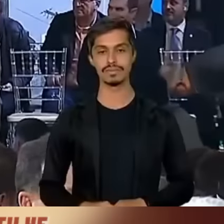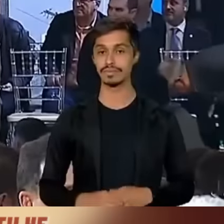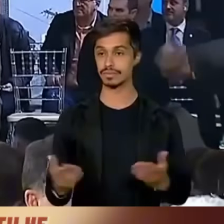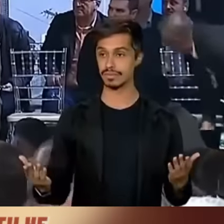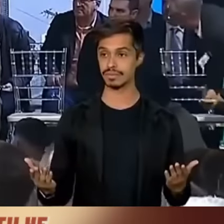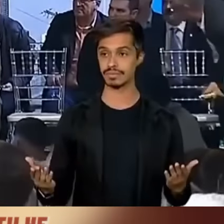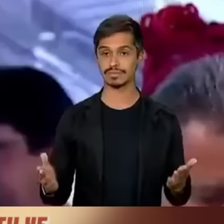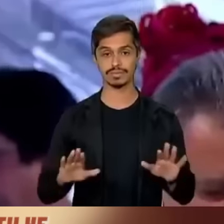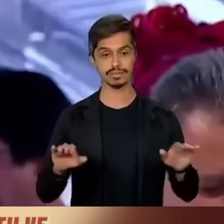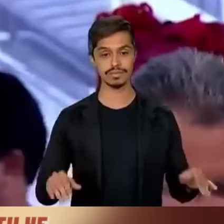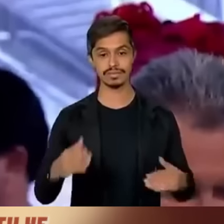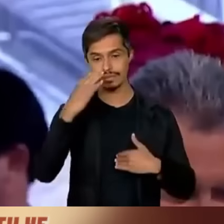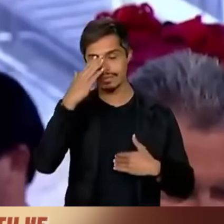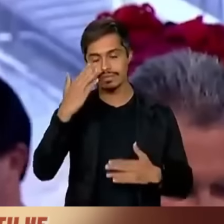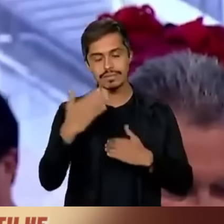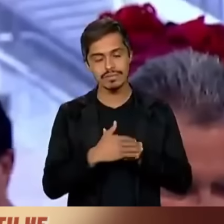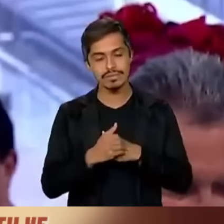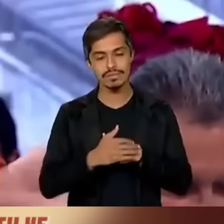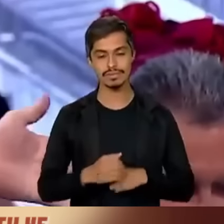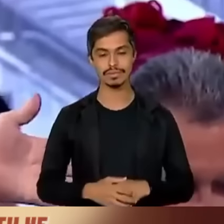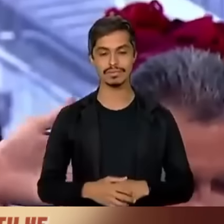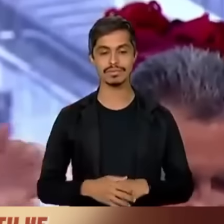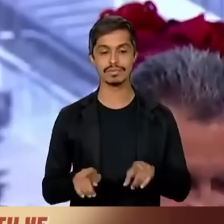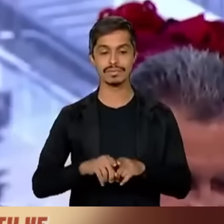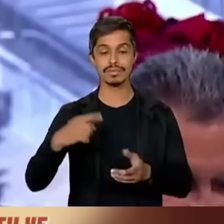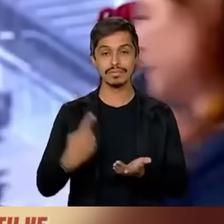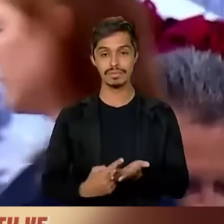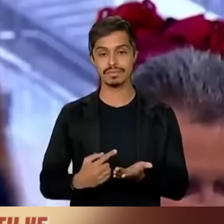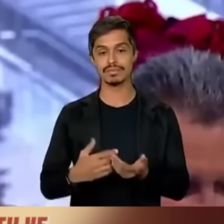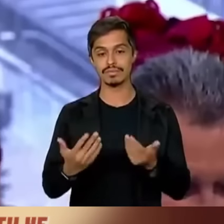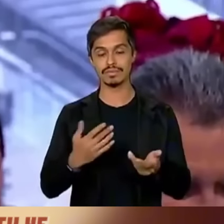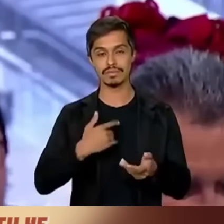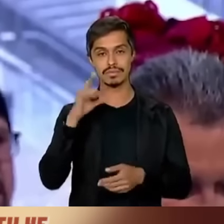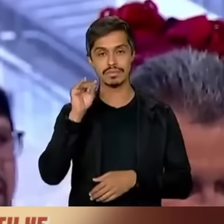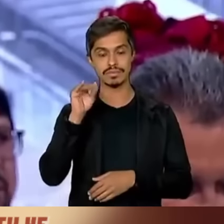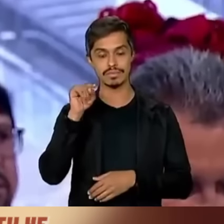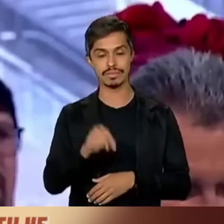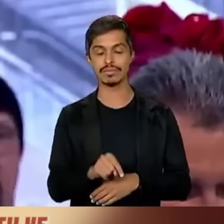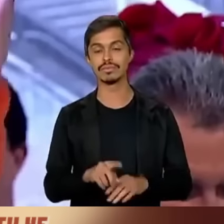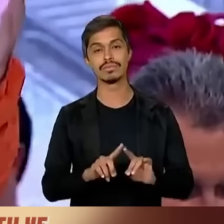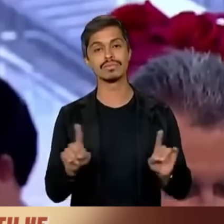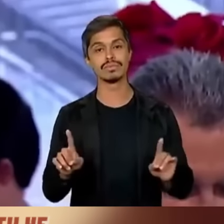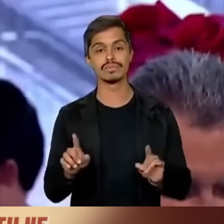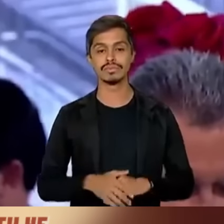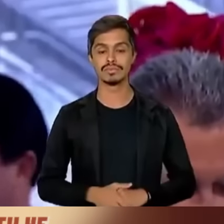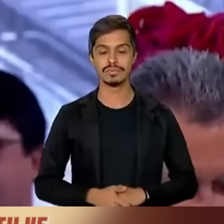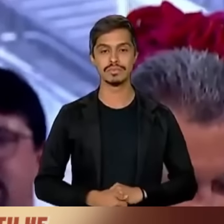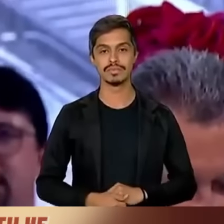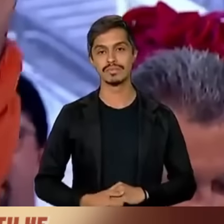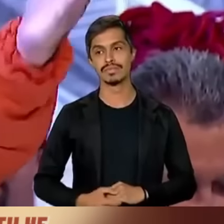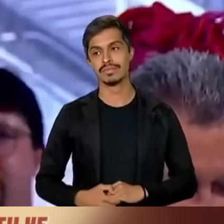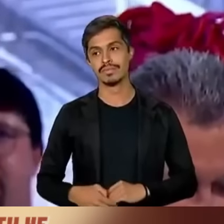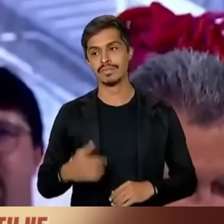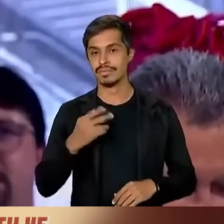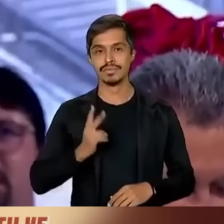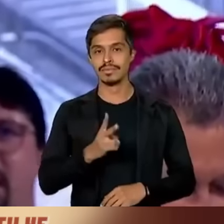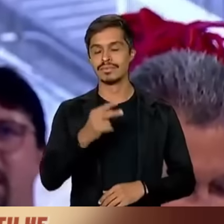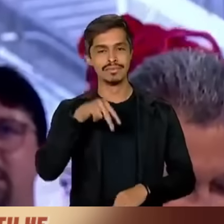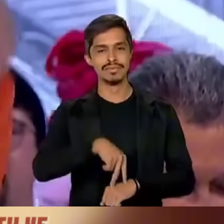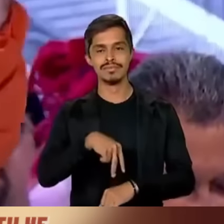Pessoal, agradeço a gentileza e do convite para falar aqui, mas como eu estou aqui toda